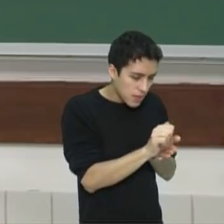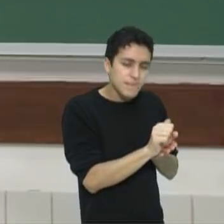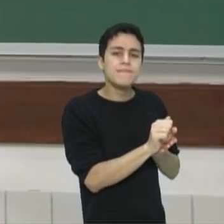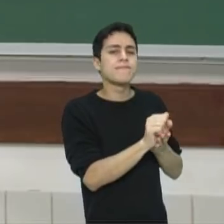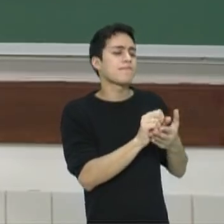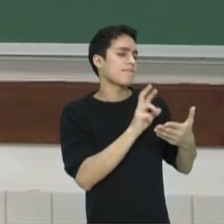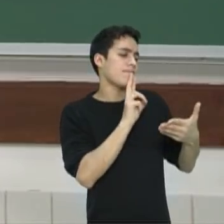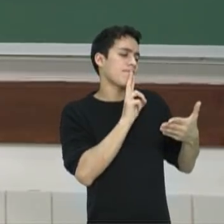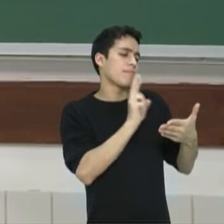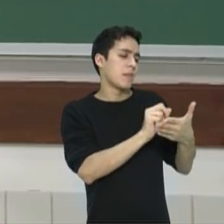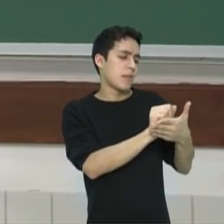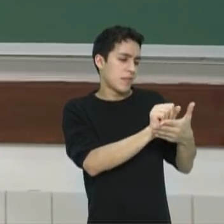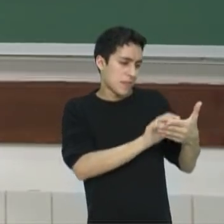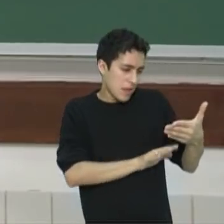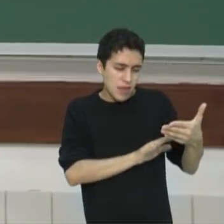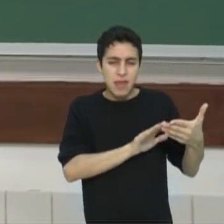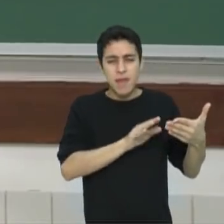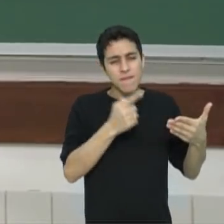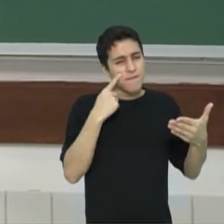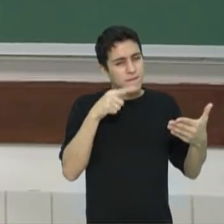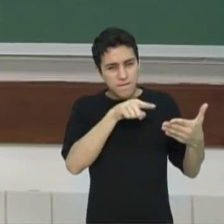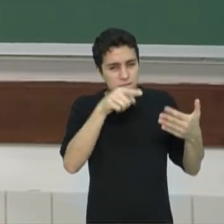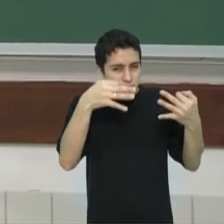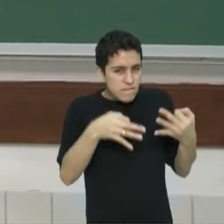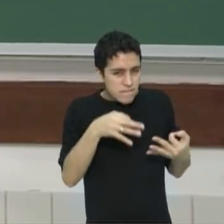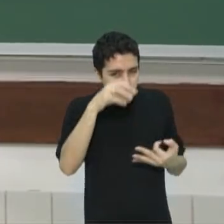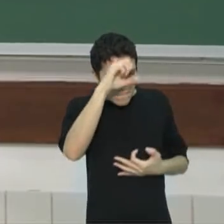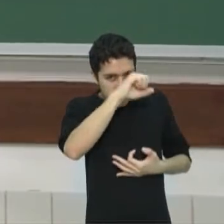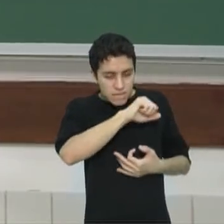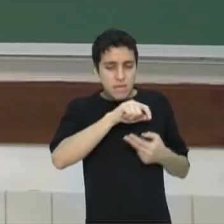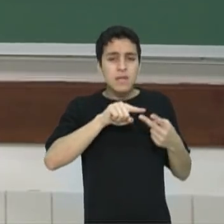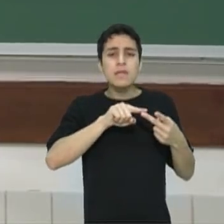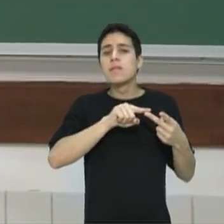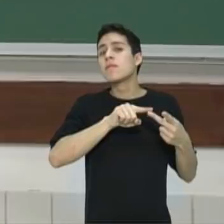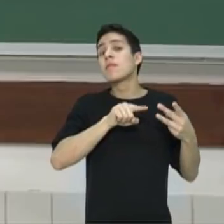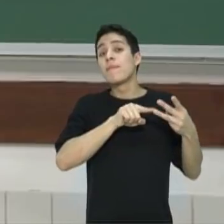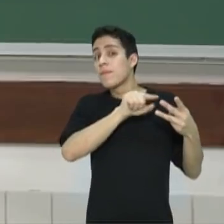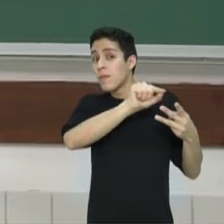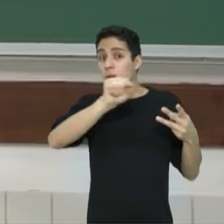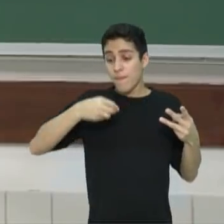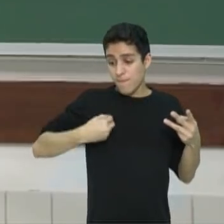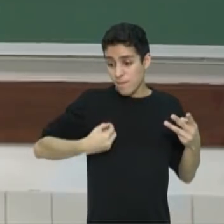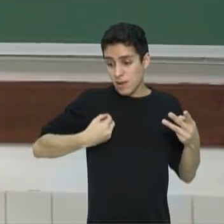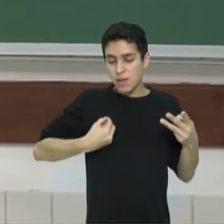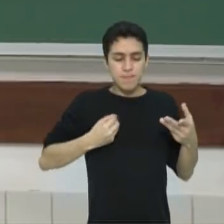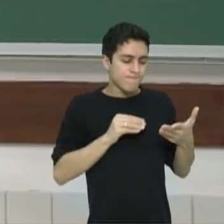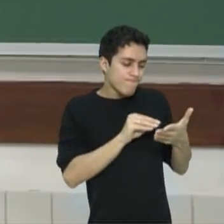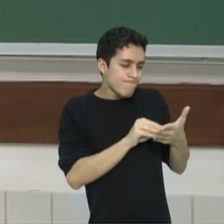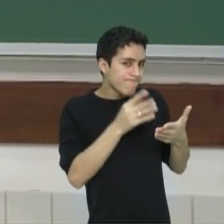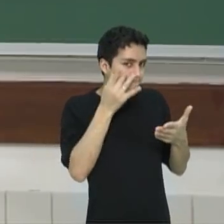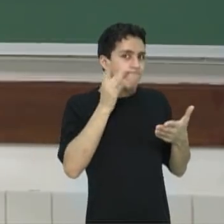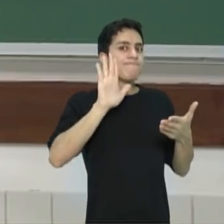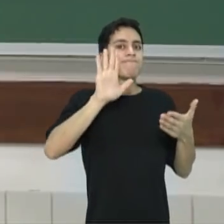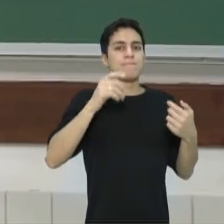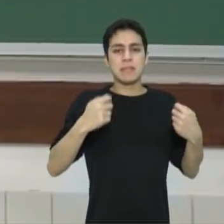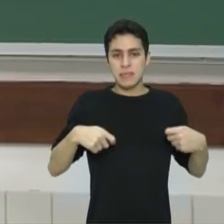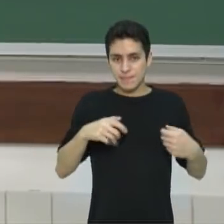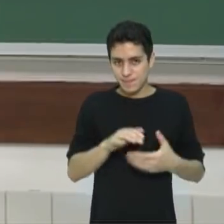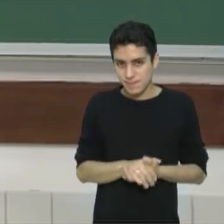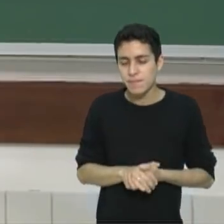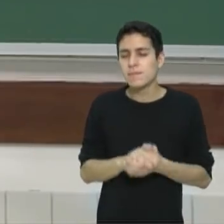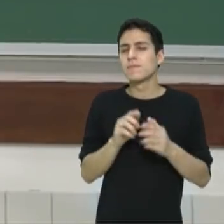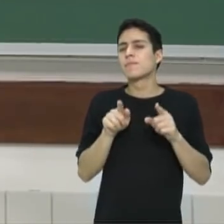realizem as atividades e testem seus conhecimentos e registrem a presença de vocês. Terceiro e muito importante, tire dúvidas com os